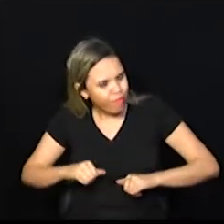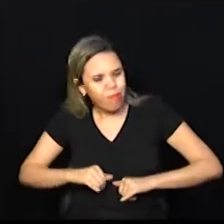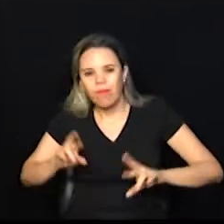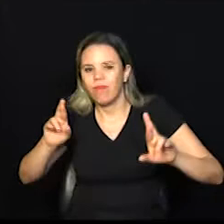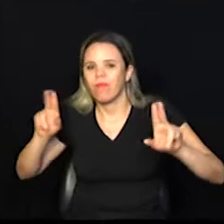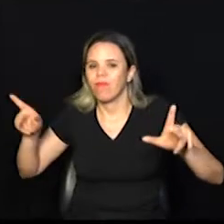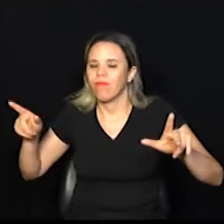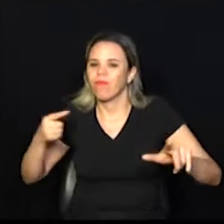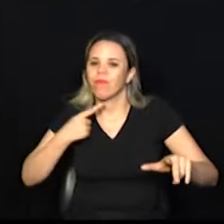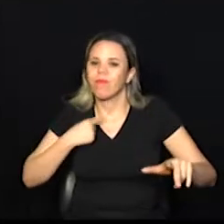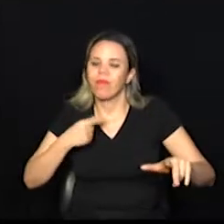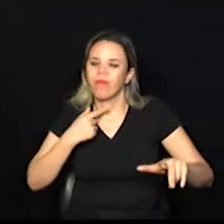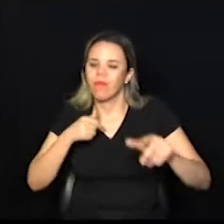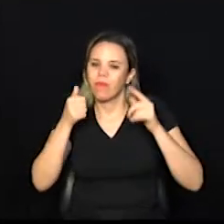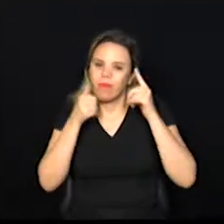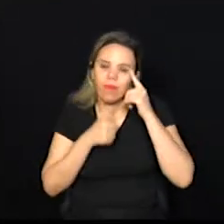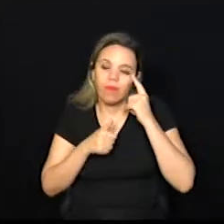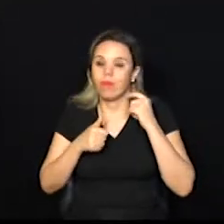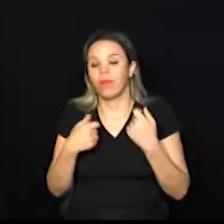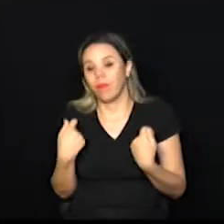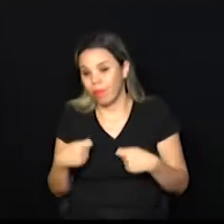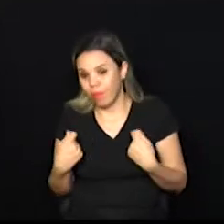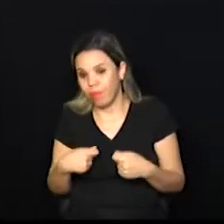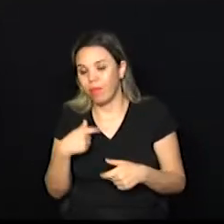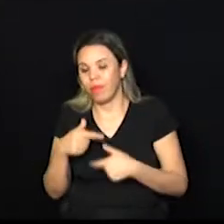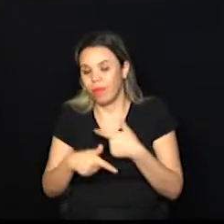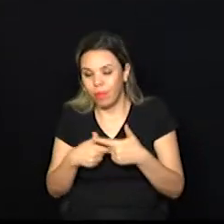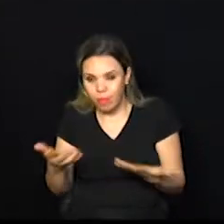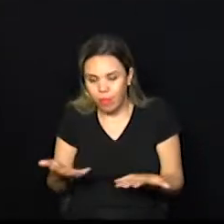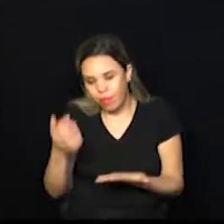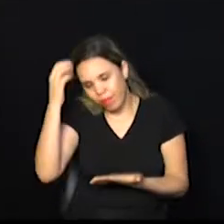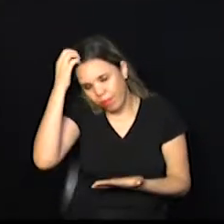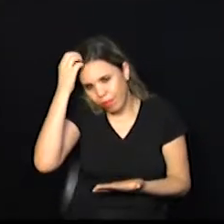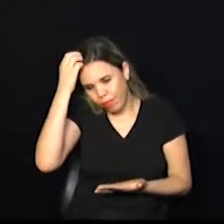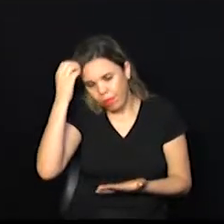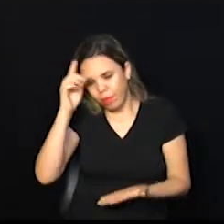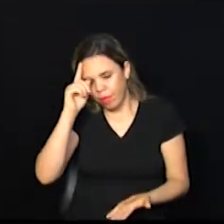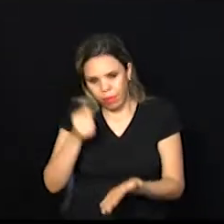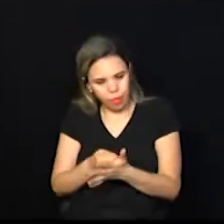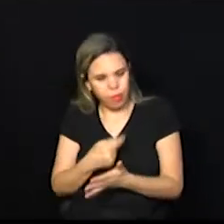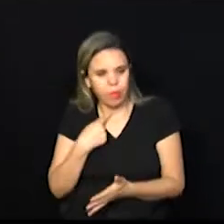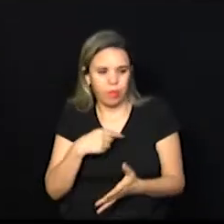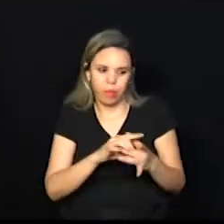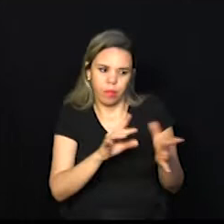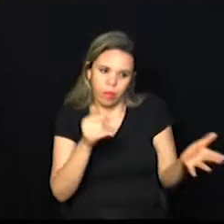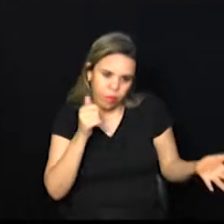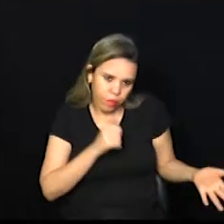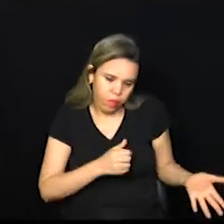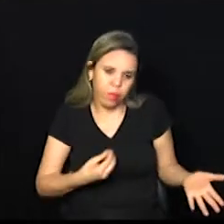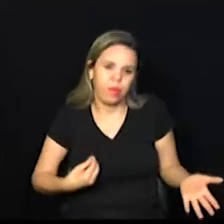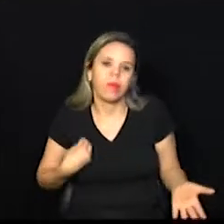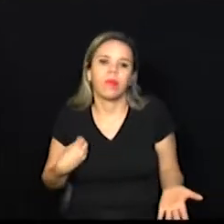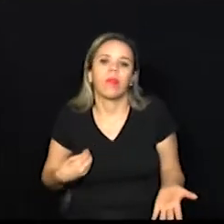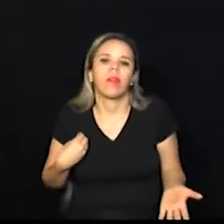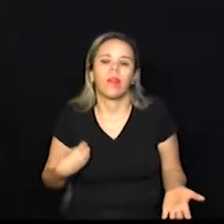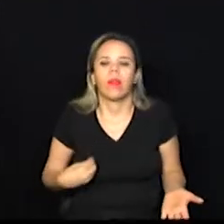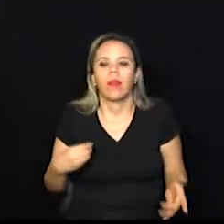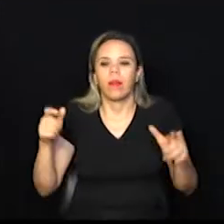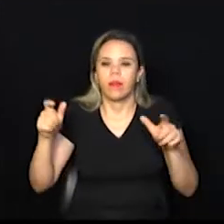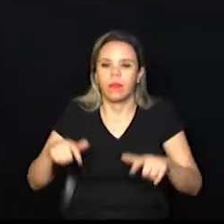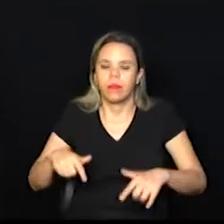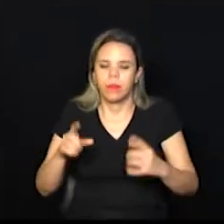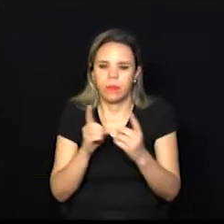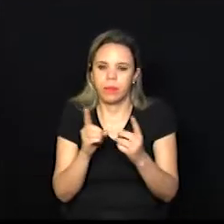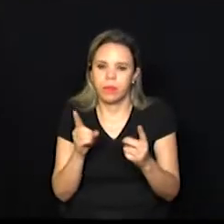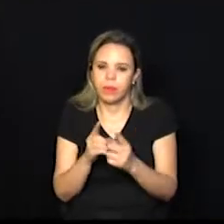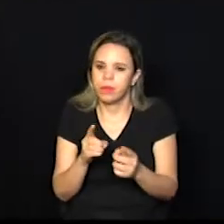A vontade da mulher. A gente precisa trabalhar. Não é por imposição, e sim pela vontade dela de estar naquele serviço,